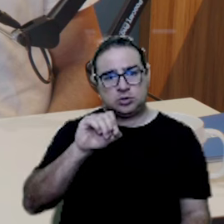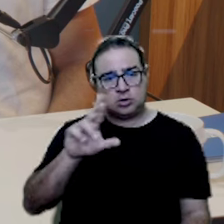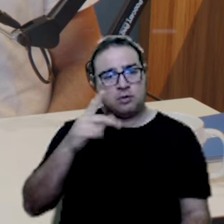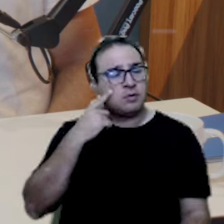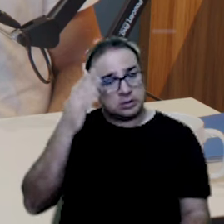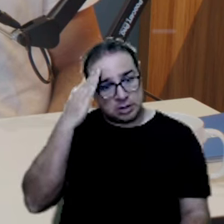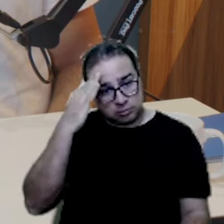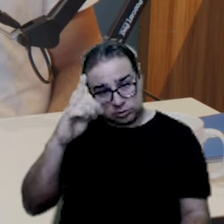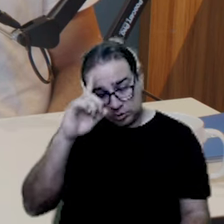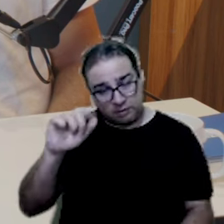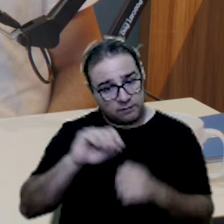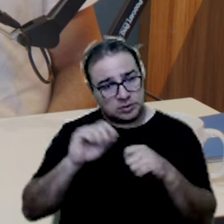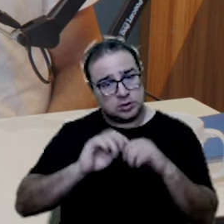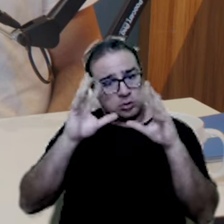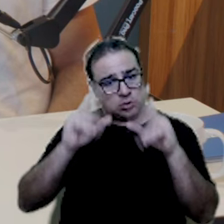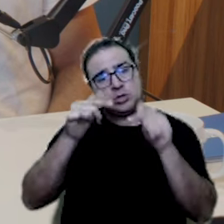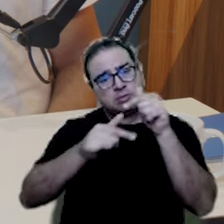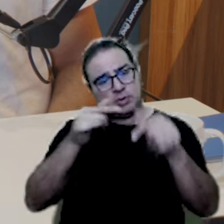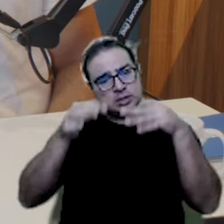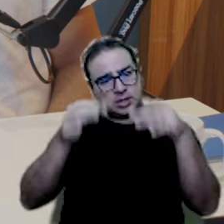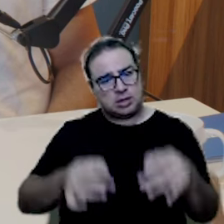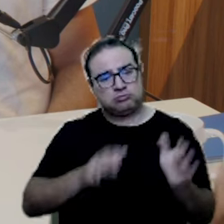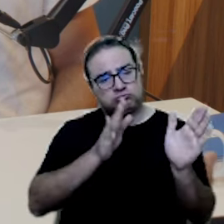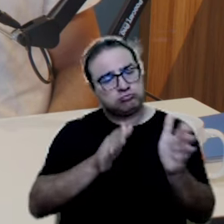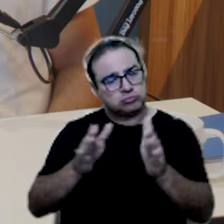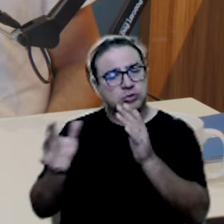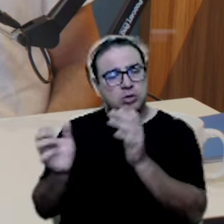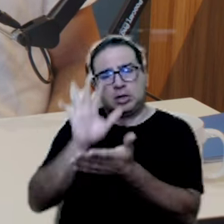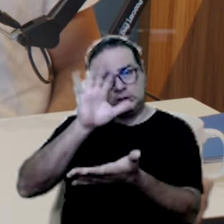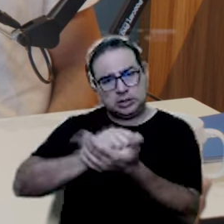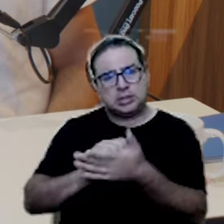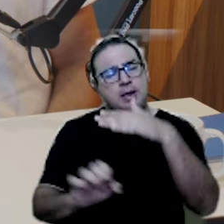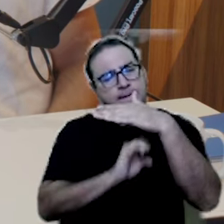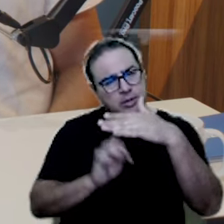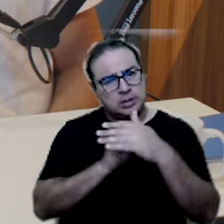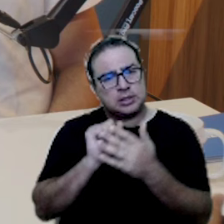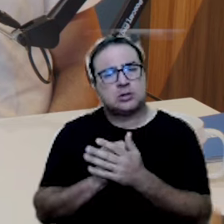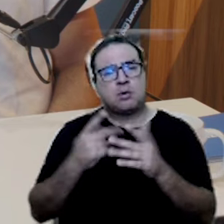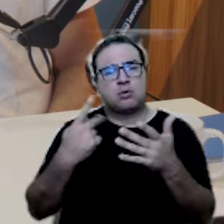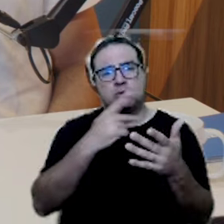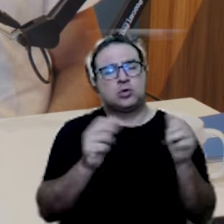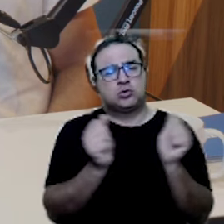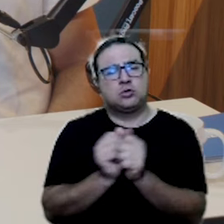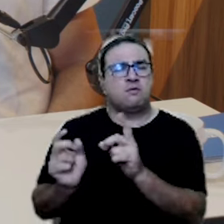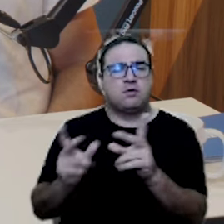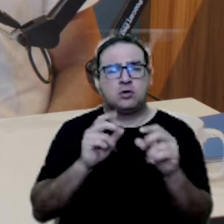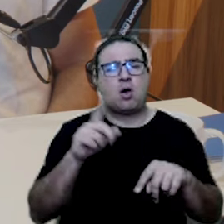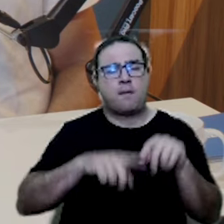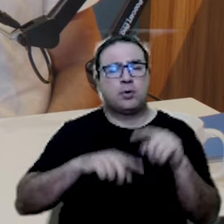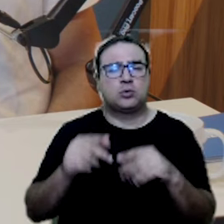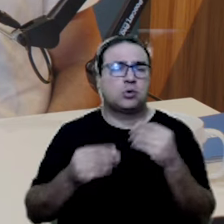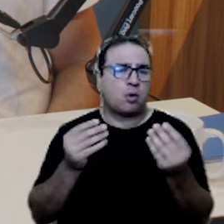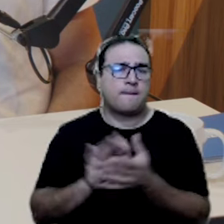vocês podem tirar um dia para fazer todo aquele trabalho de né cadastramento da empresa das empresas que você vai vender